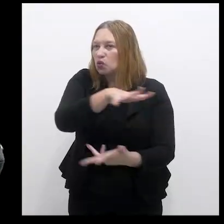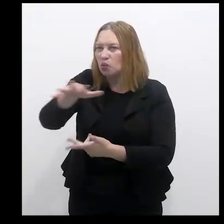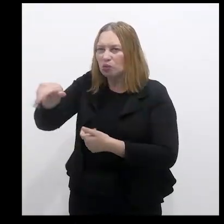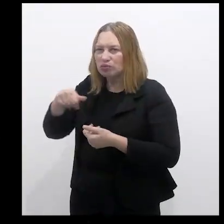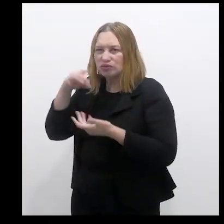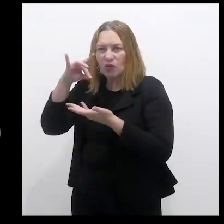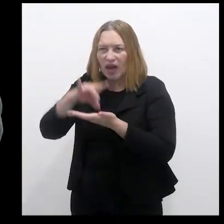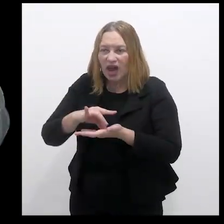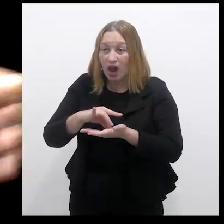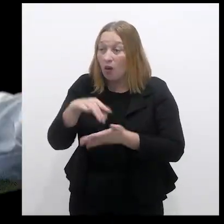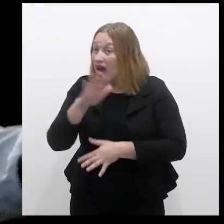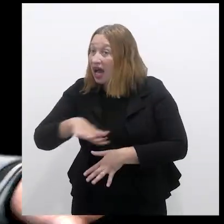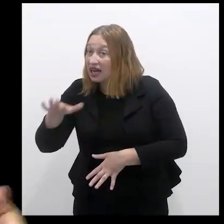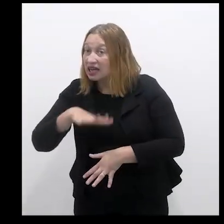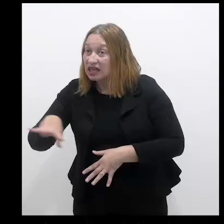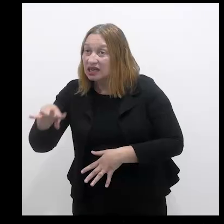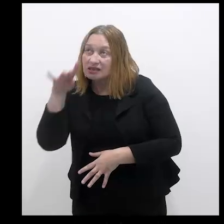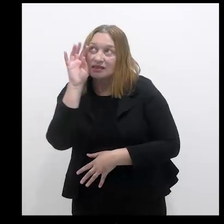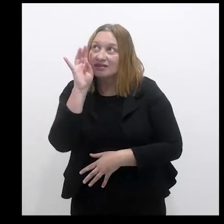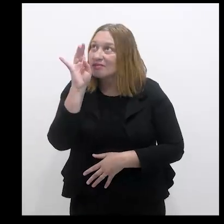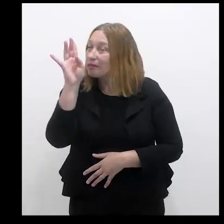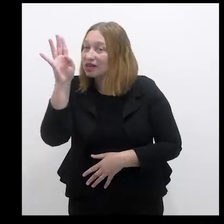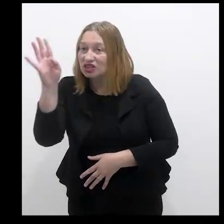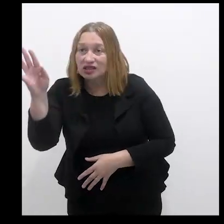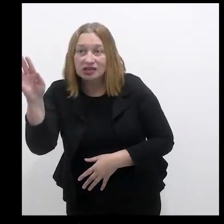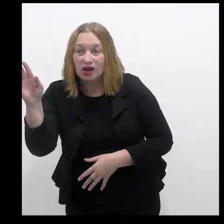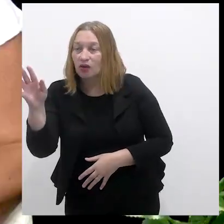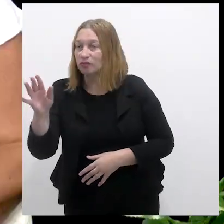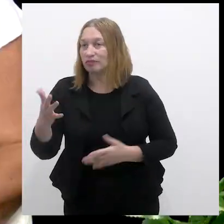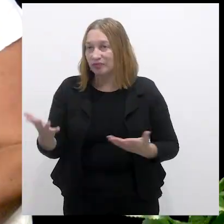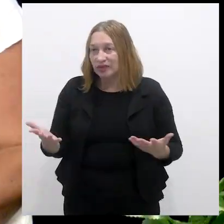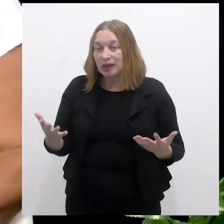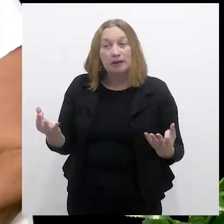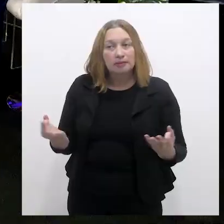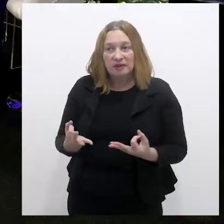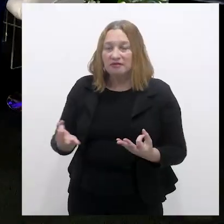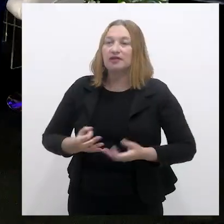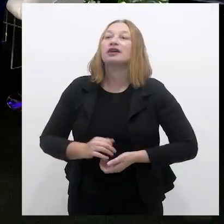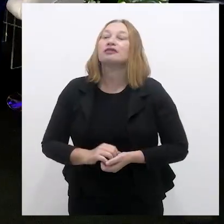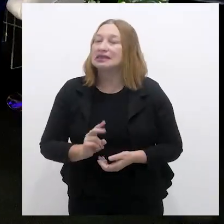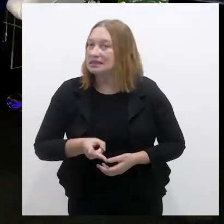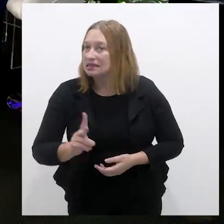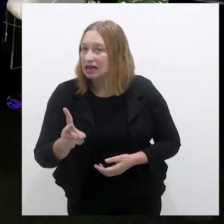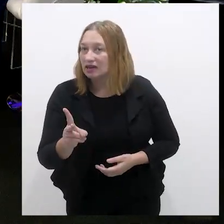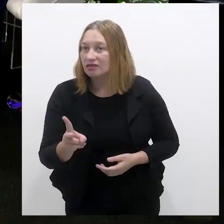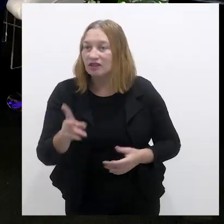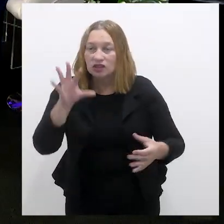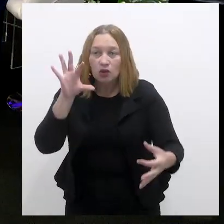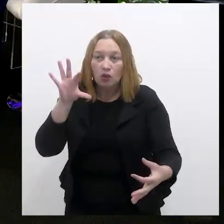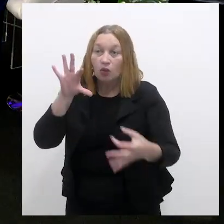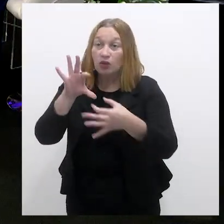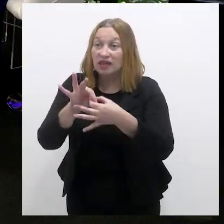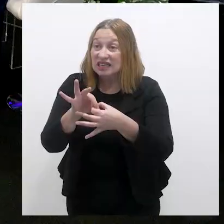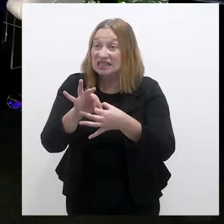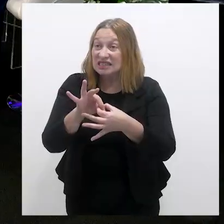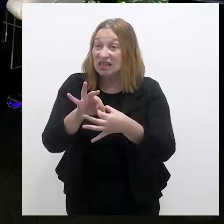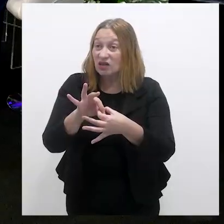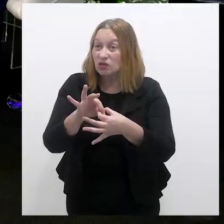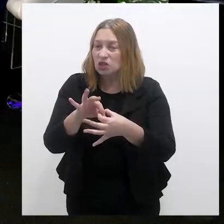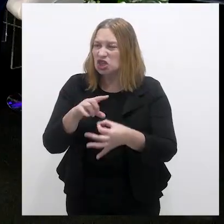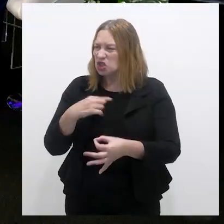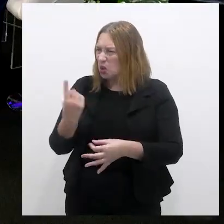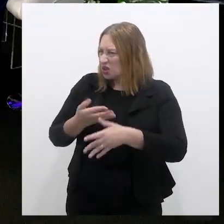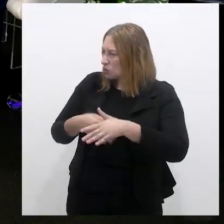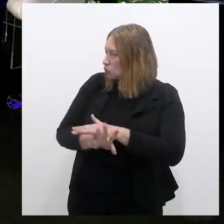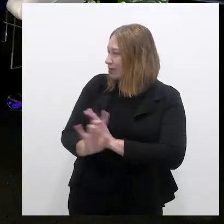um universo inteiro de possibilidades para explorar. Isso é muito rico. Ela tem conexões surpreendentes. Sempre. Elas fazem conexões